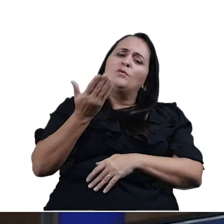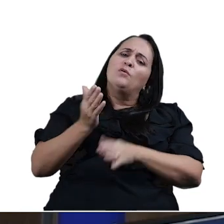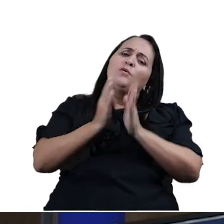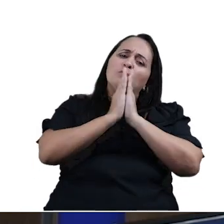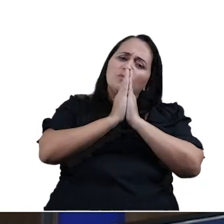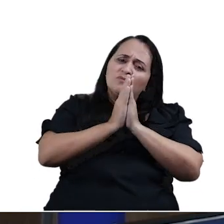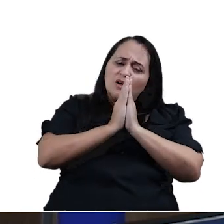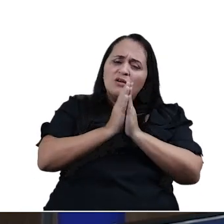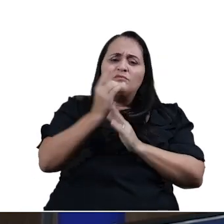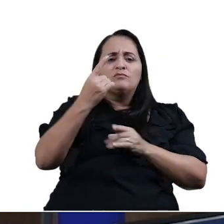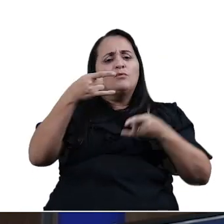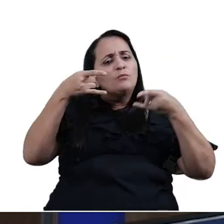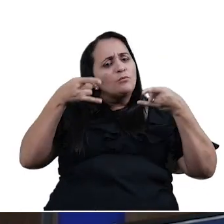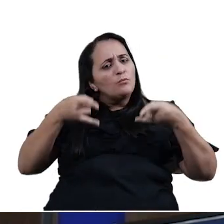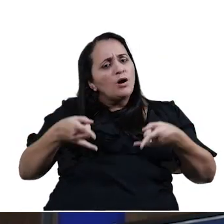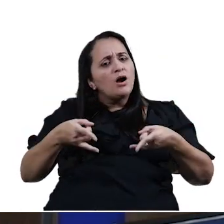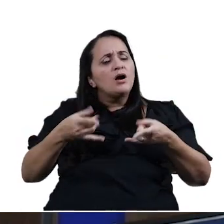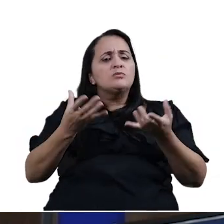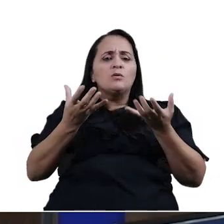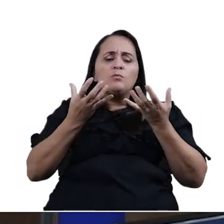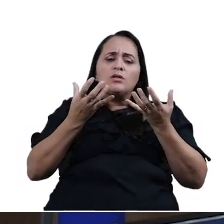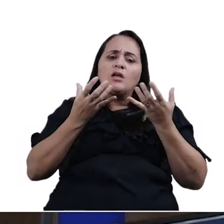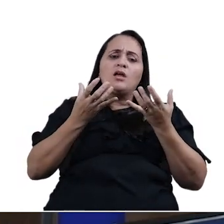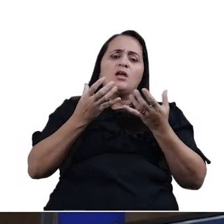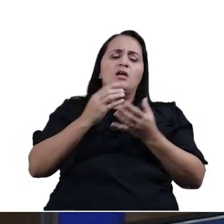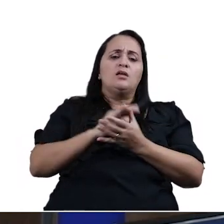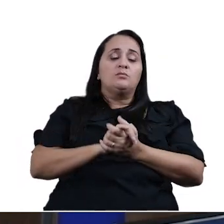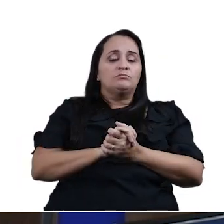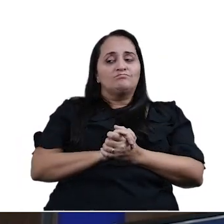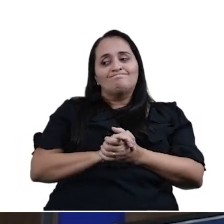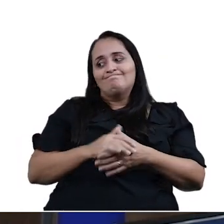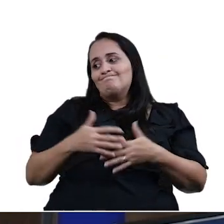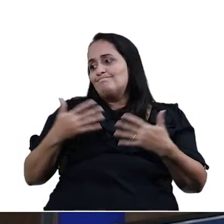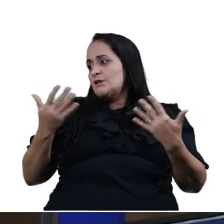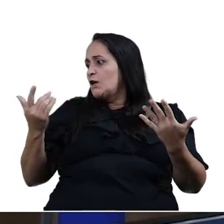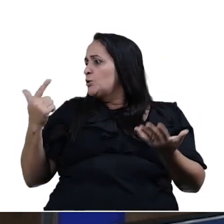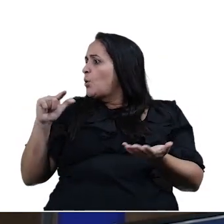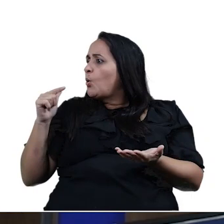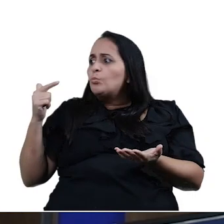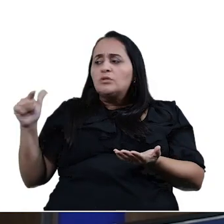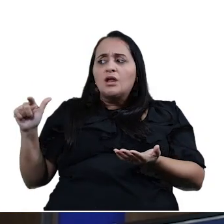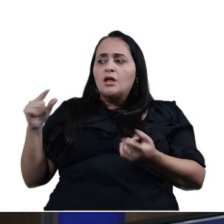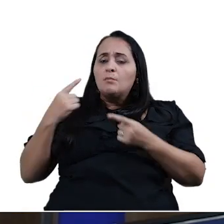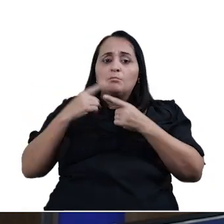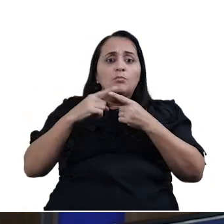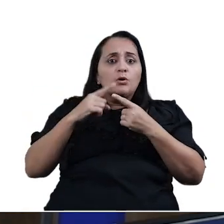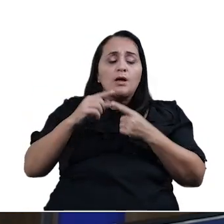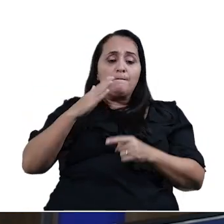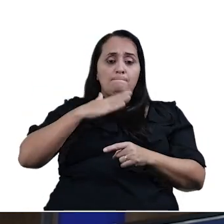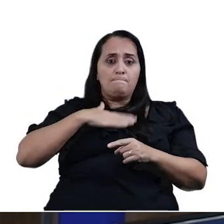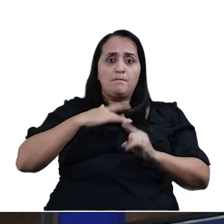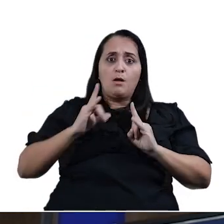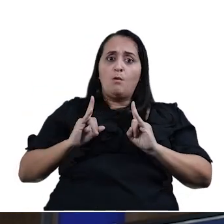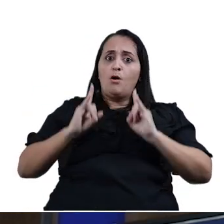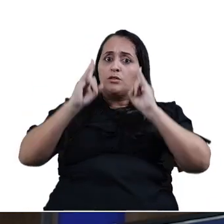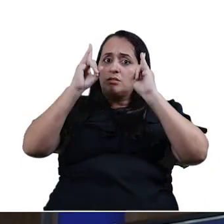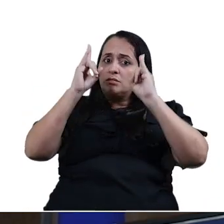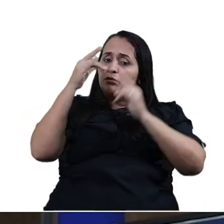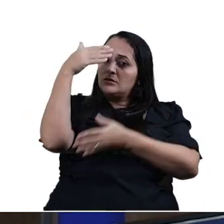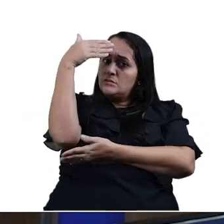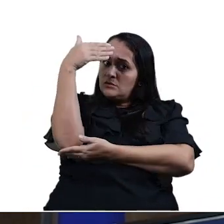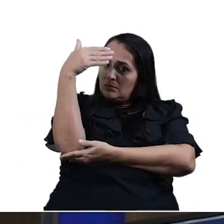favor, arrume um quarto para mim. Aí ele, mas não tem como, porque nos quartos do meu